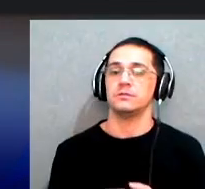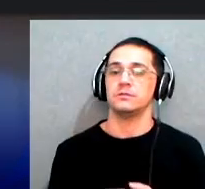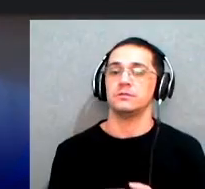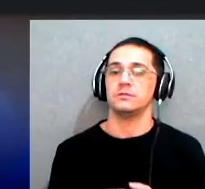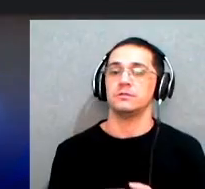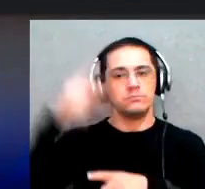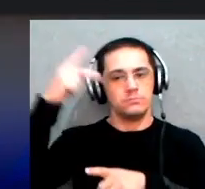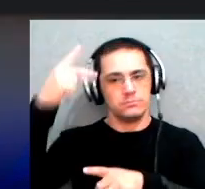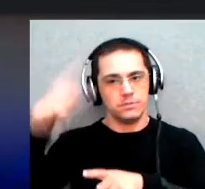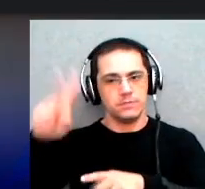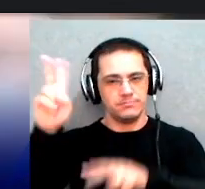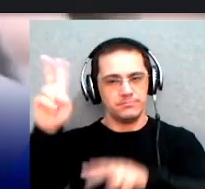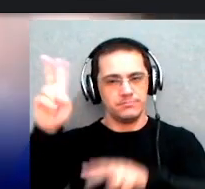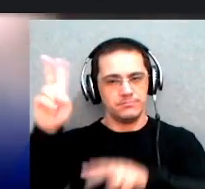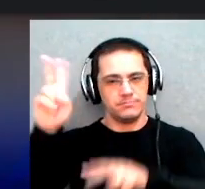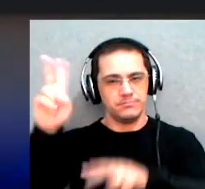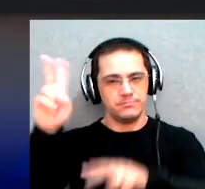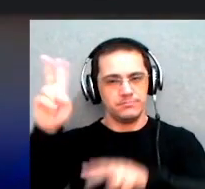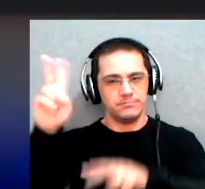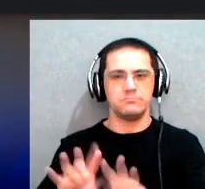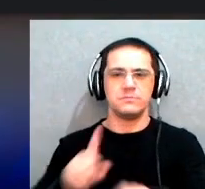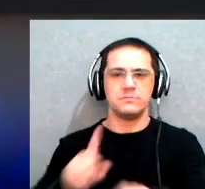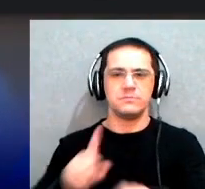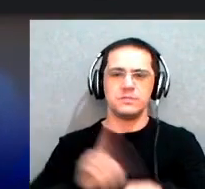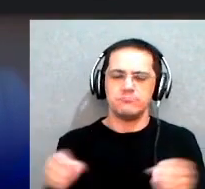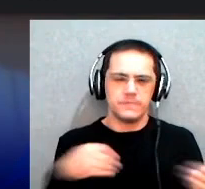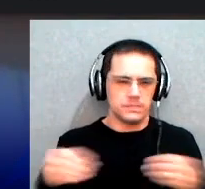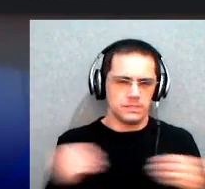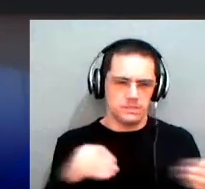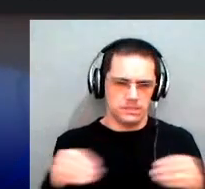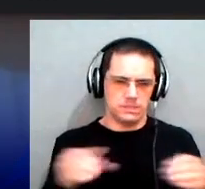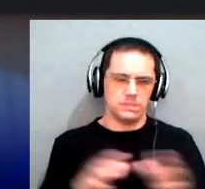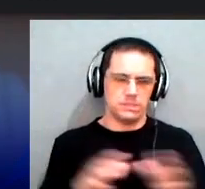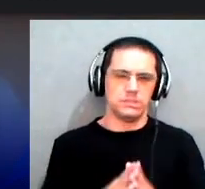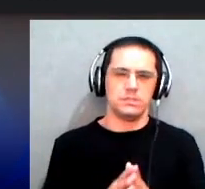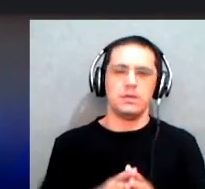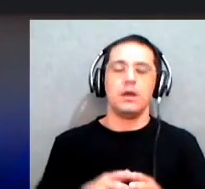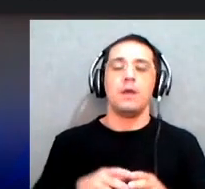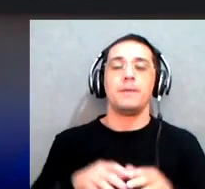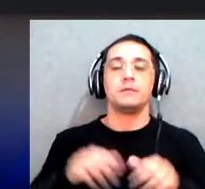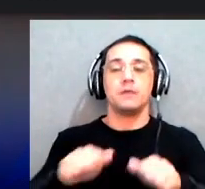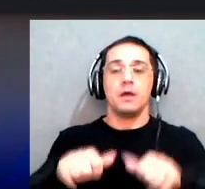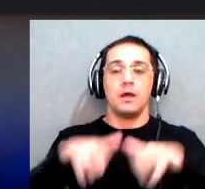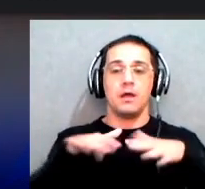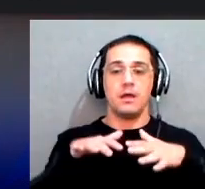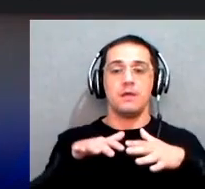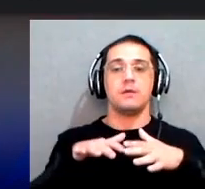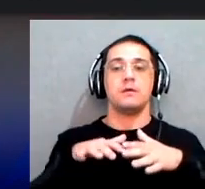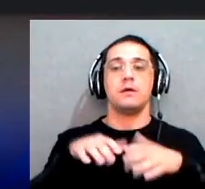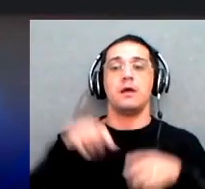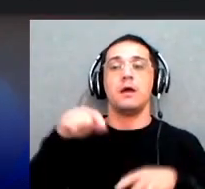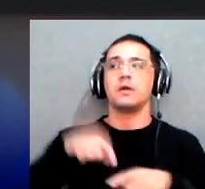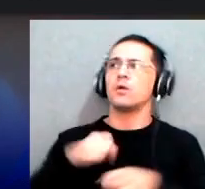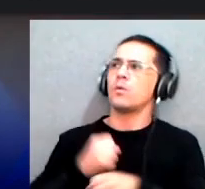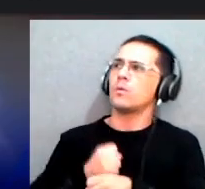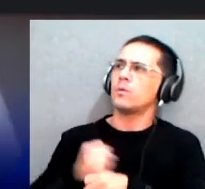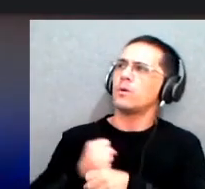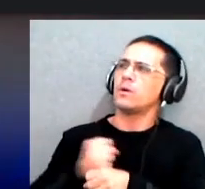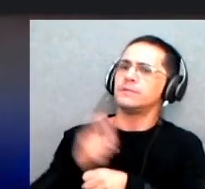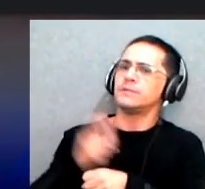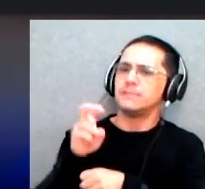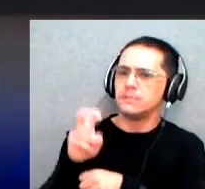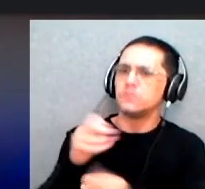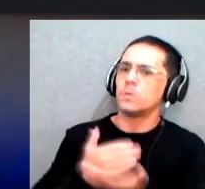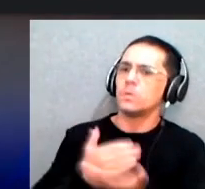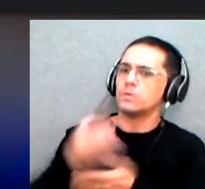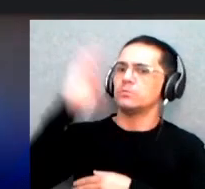autoridade judicial em tempo razoável em diferentes tratados, as audiências de custódia apenas se tornaram realidade no Brasil nos últimos 5 anos. Após entendimento